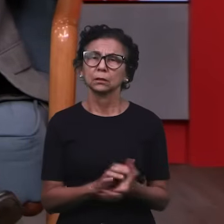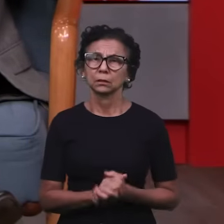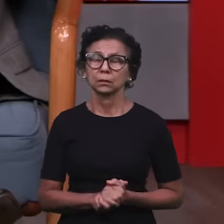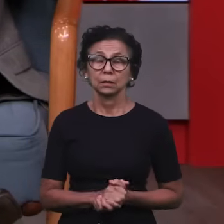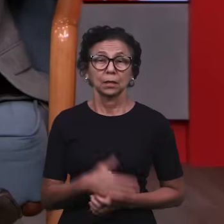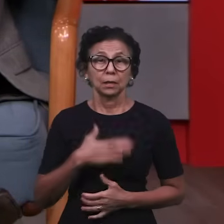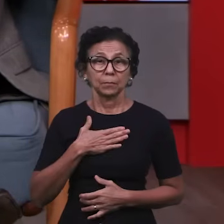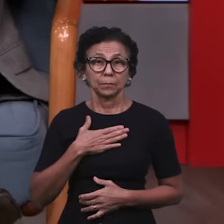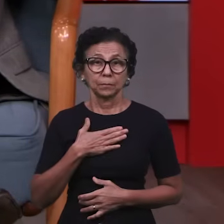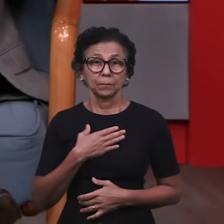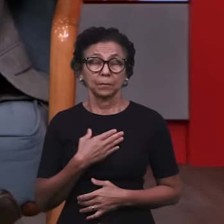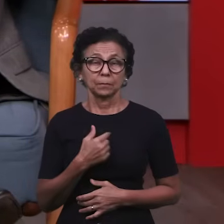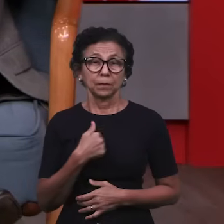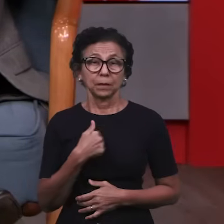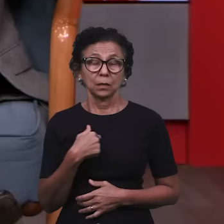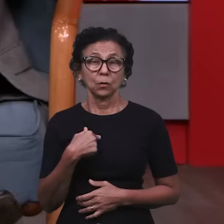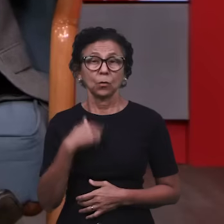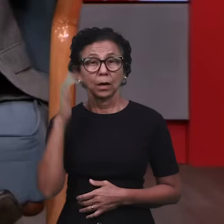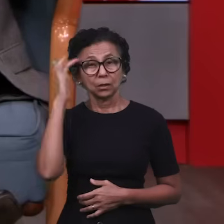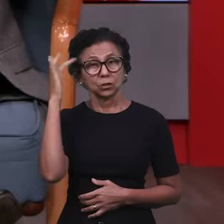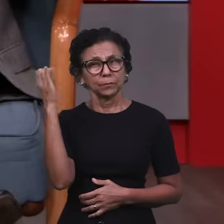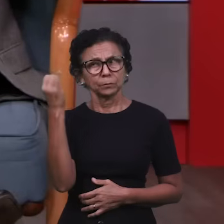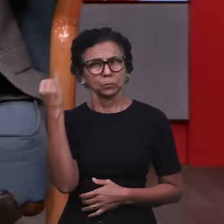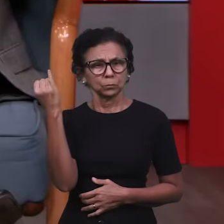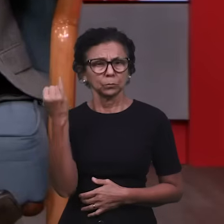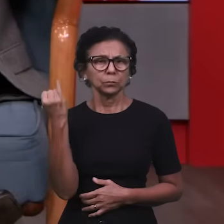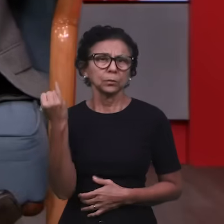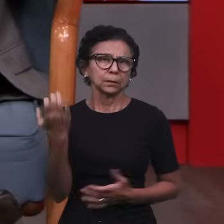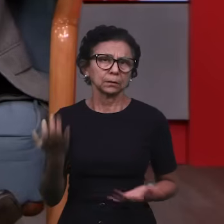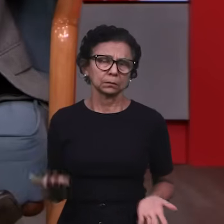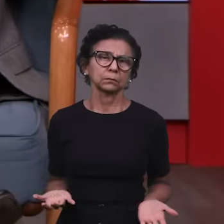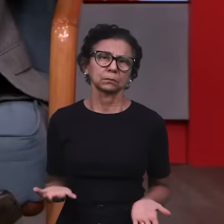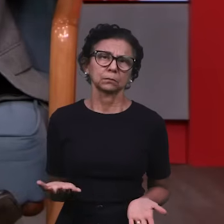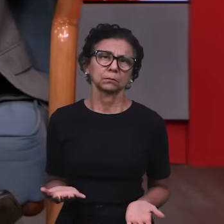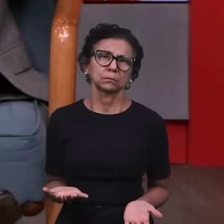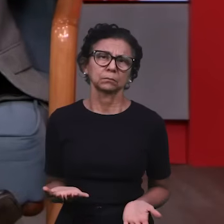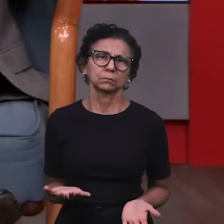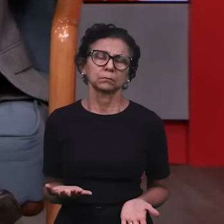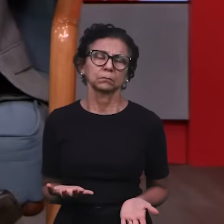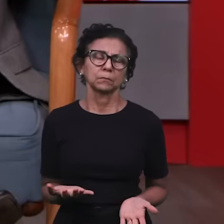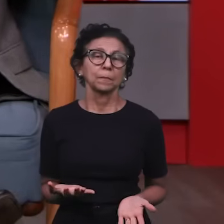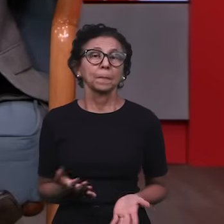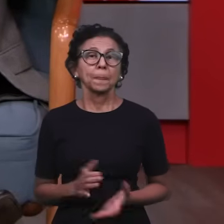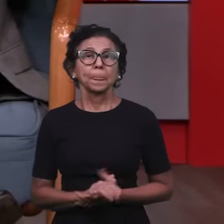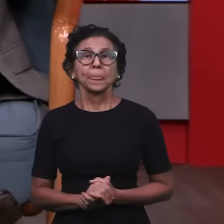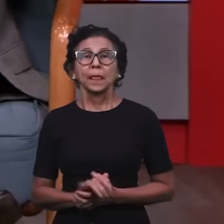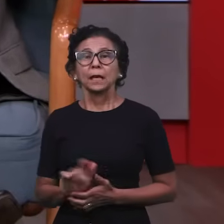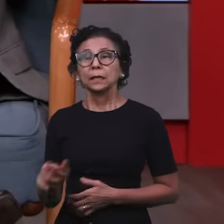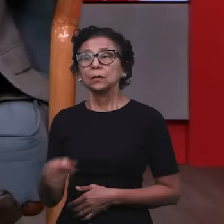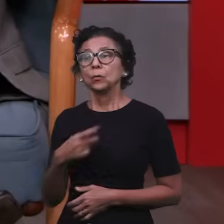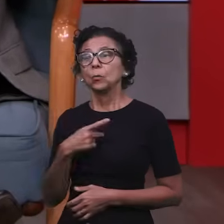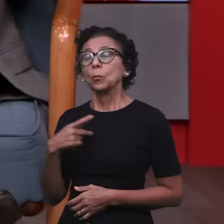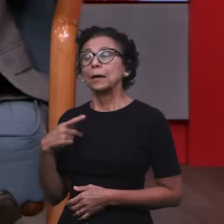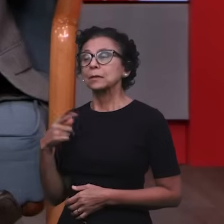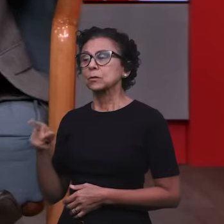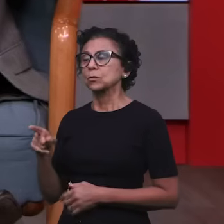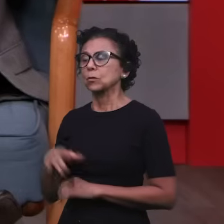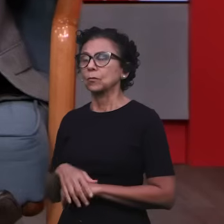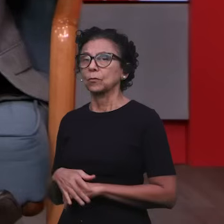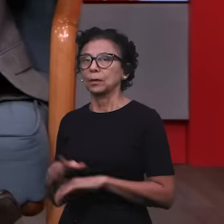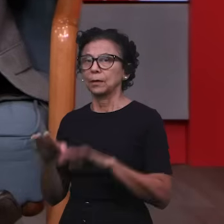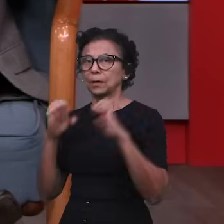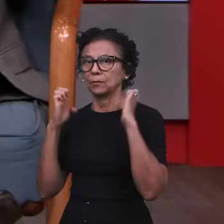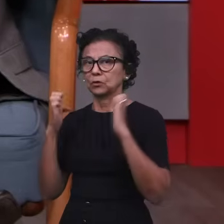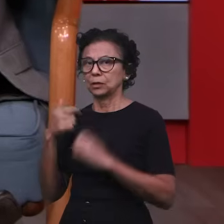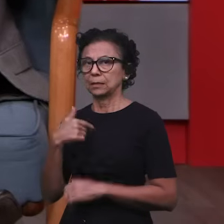muito importante. E para mim naquela situação era. E esse pastor foi me evangelizar, ele olhou para mim e disse